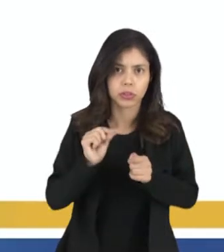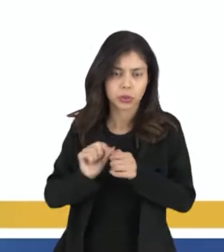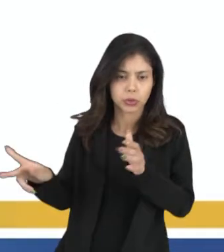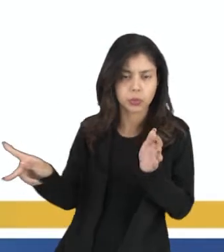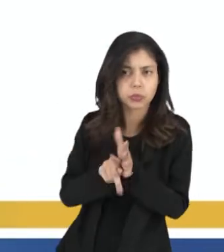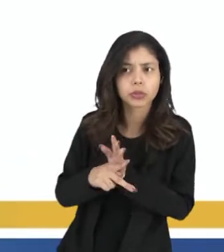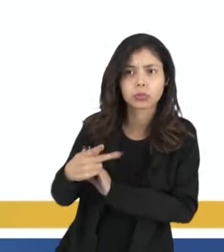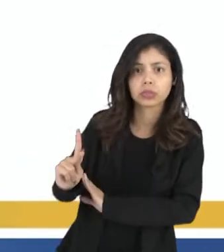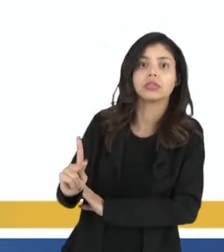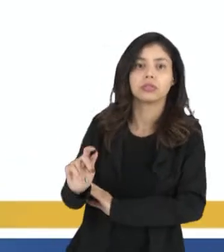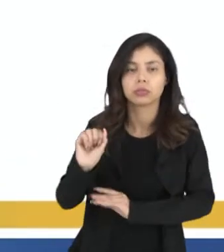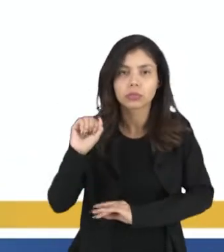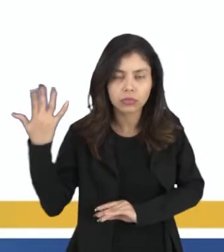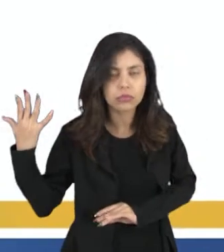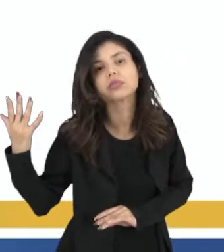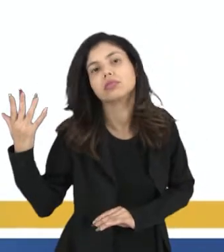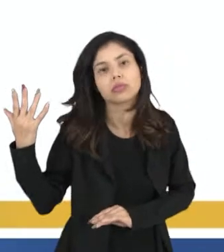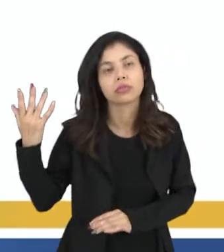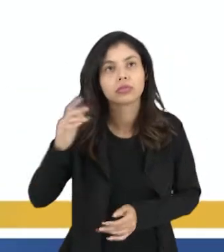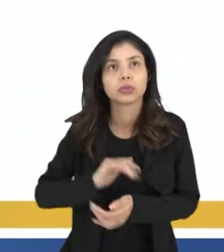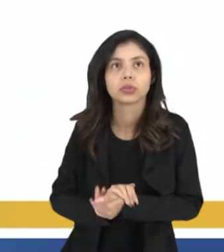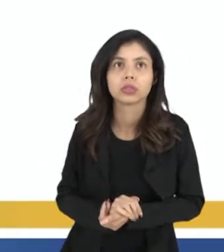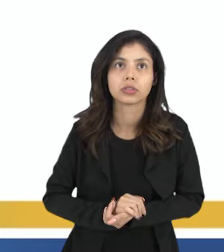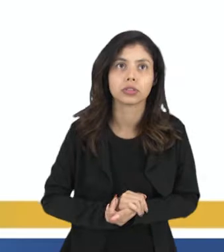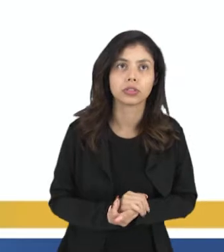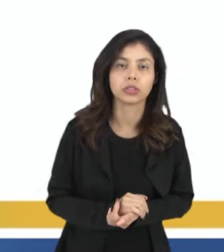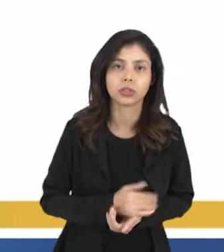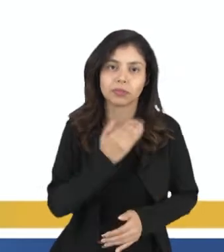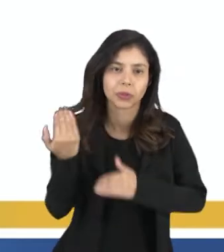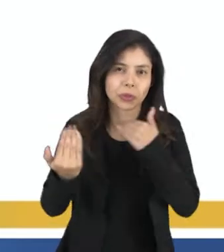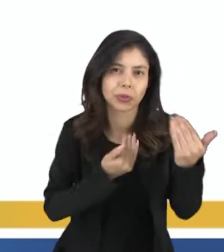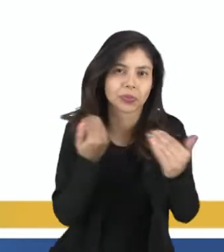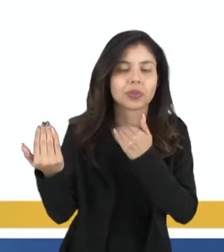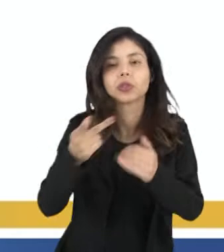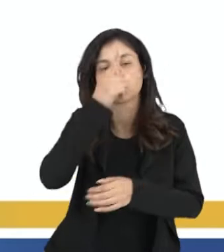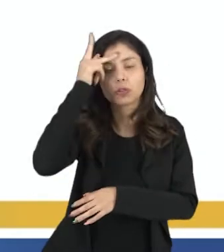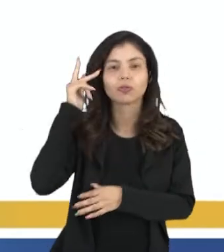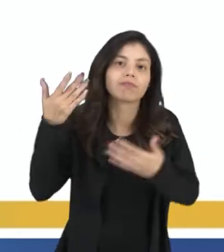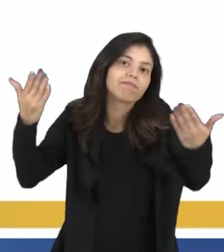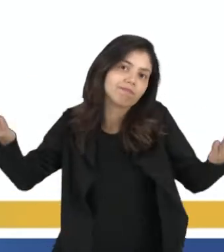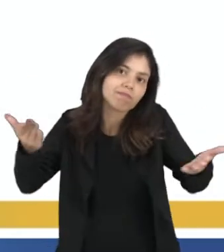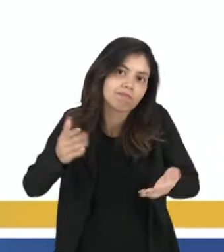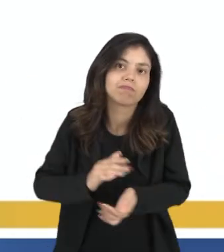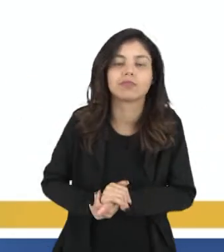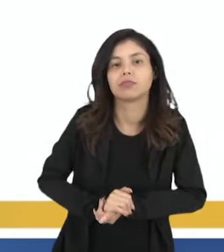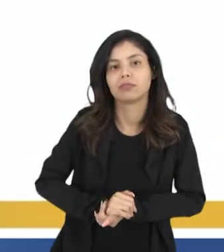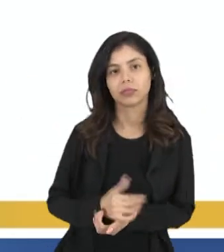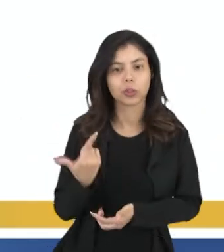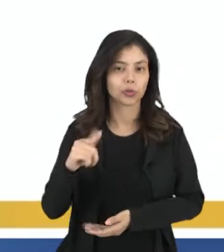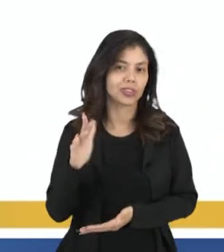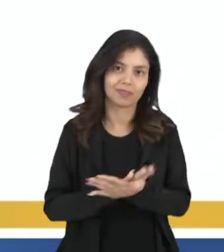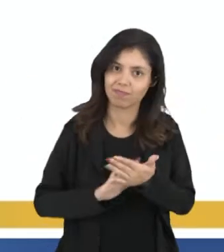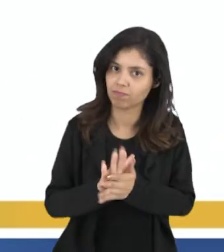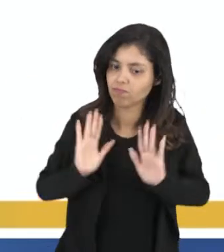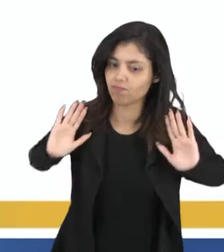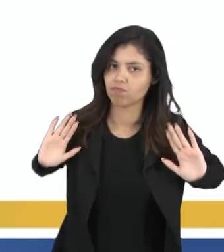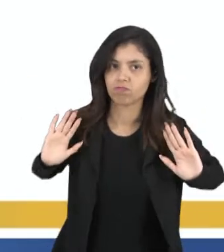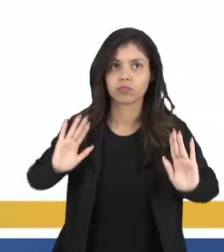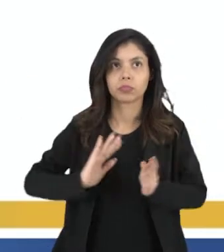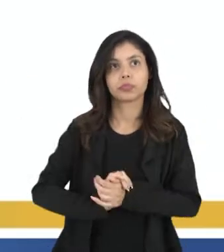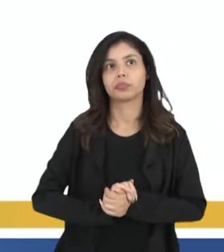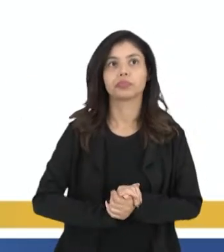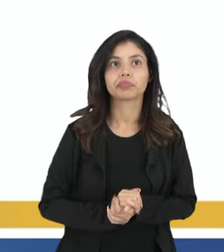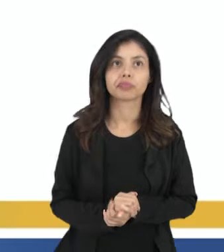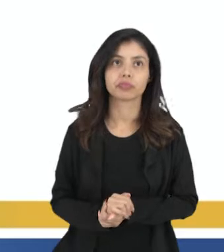por conta própria, como é o caso desse matador em série aí que está matando as pessoas, né? Eu acho que não tem nada a ver, não. Vamos